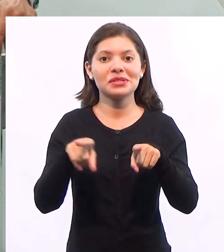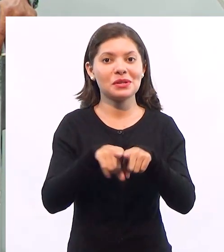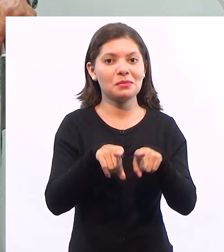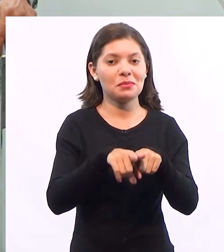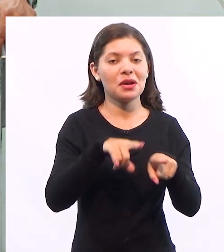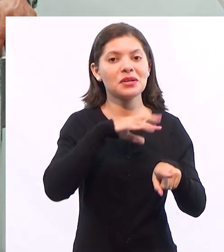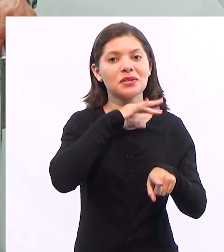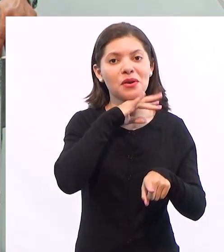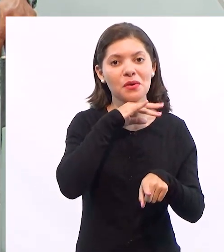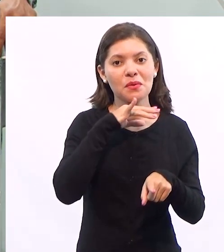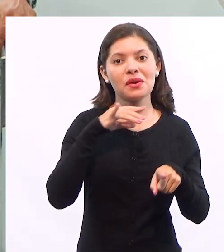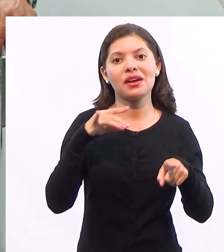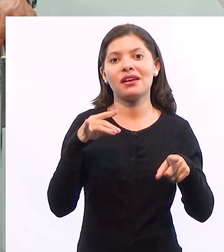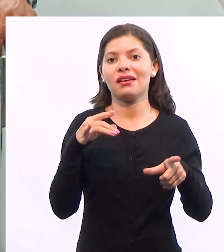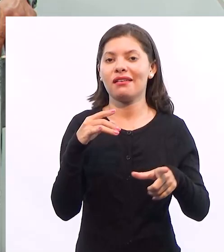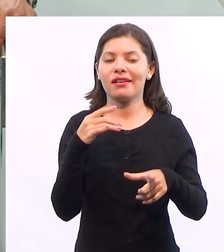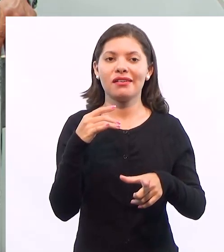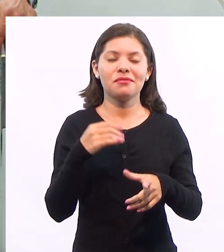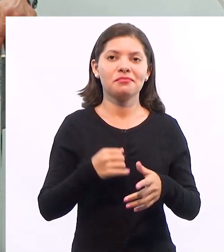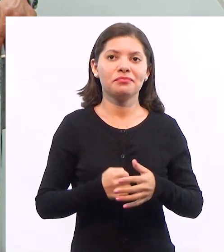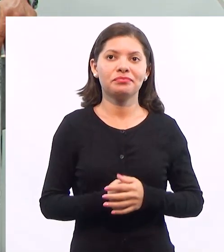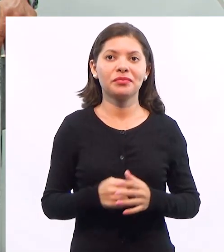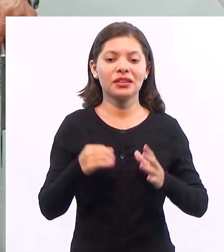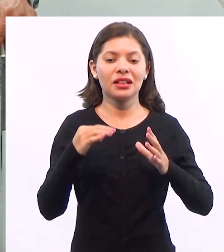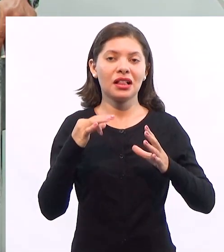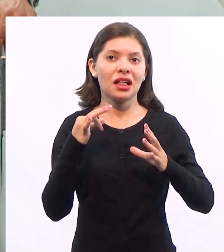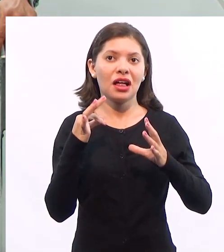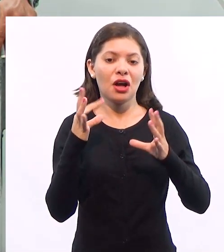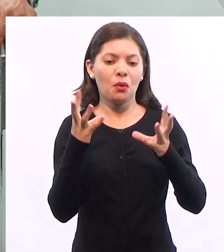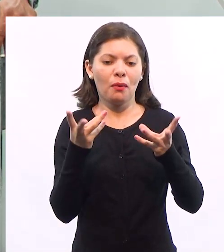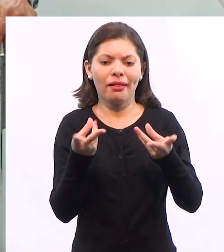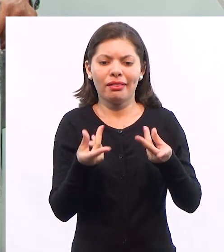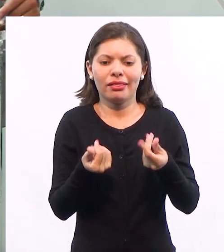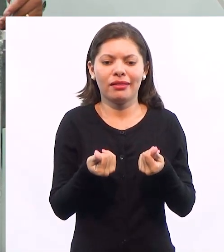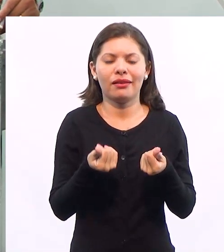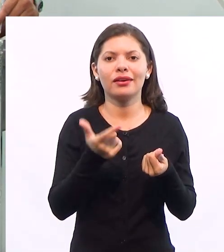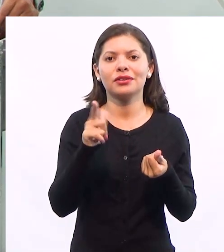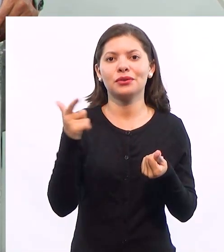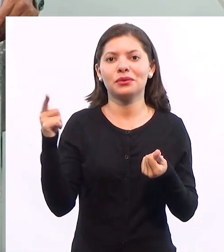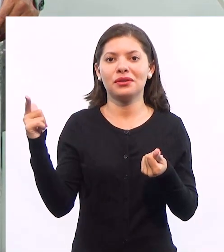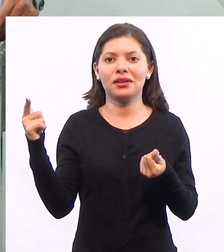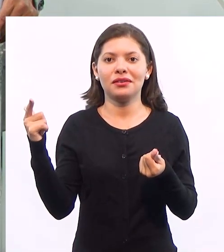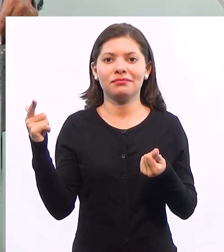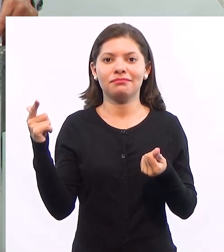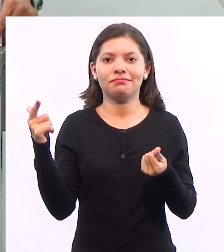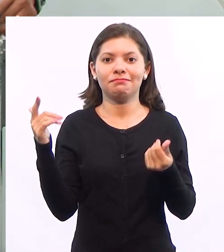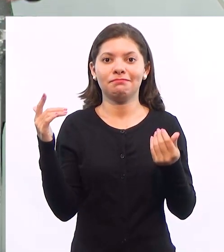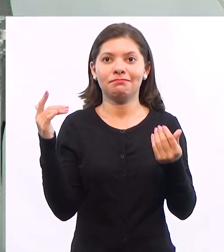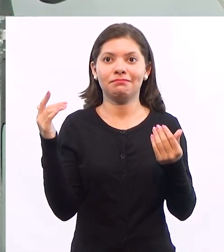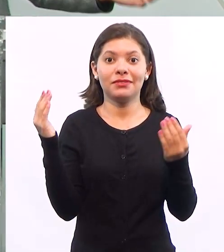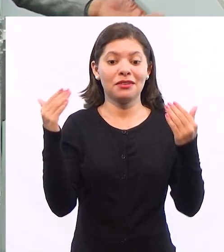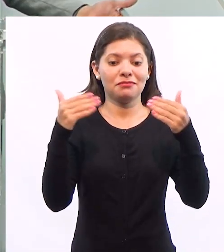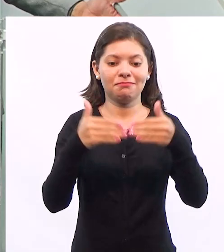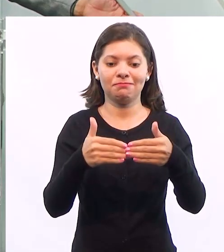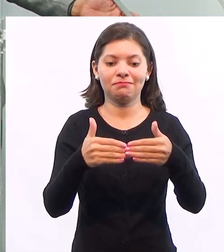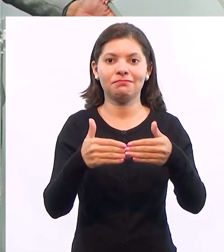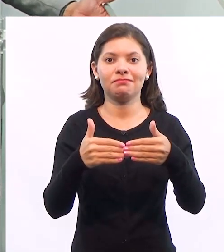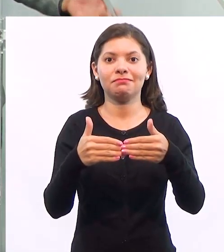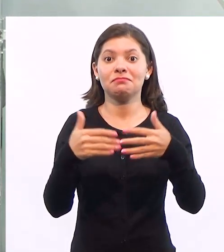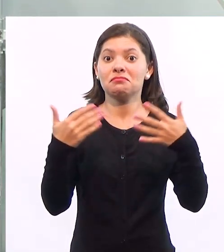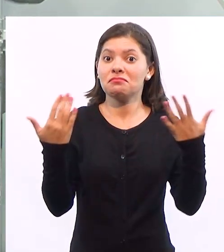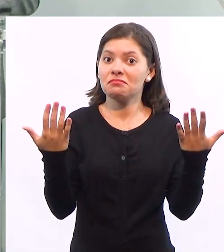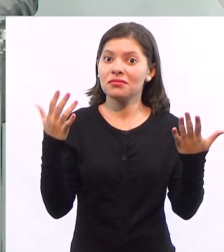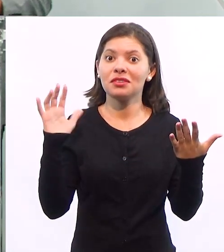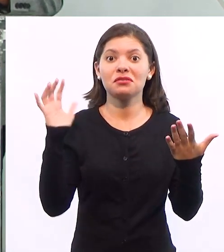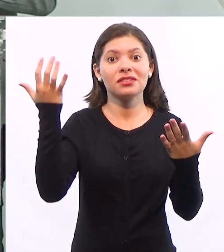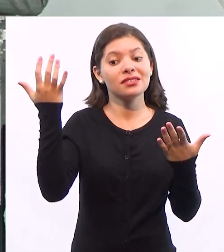e o serviço, a qualidade do ensino aqui cairia muito e poderia, quem sabe, até fechar, né? Pode acontecer, gente,